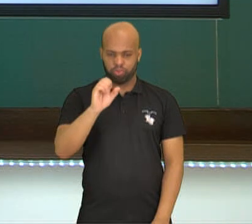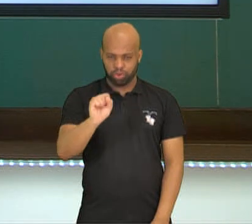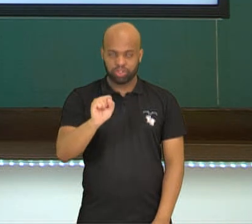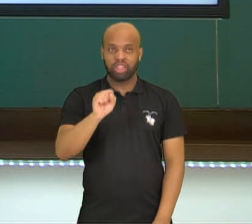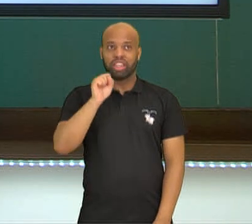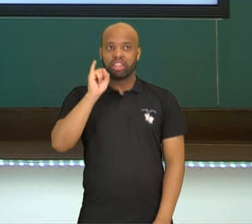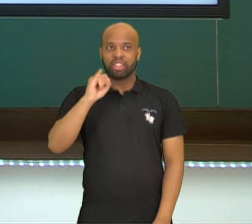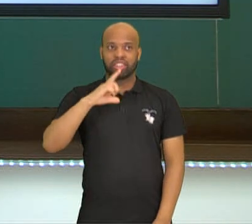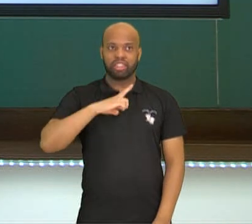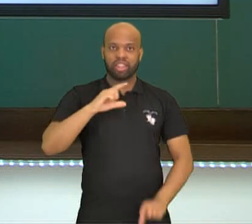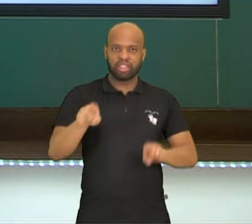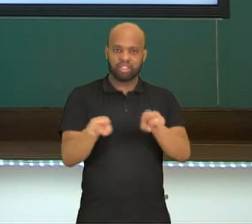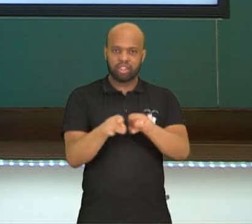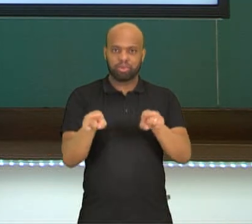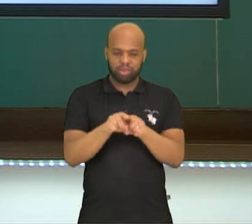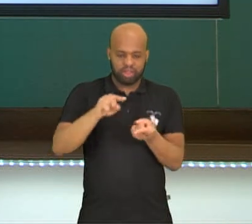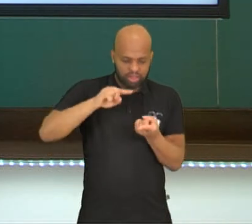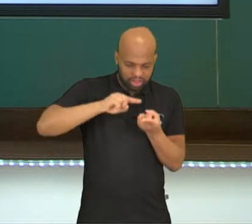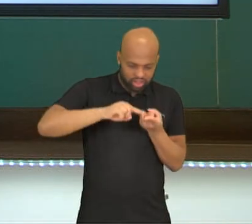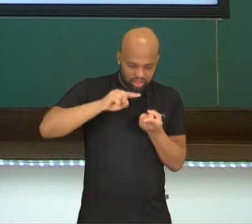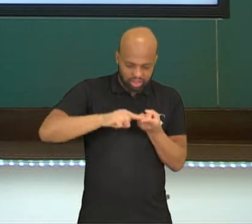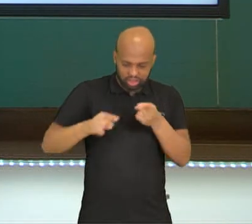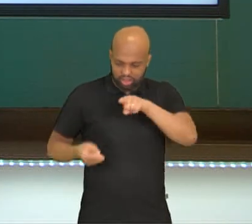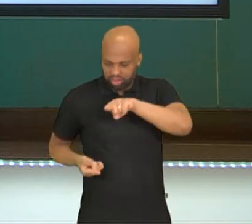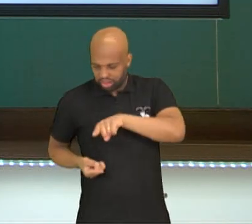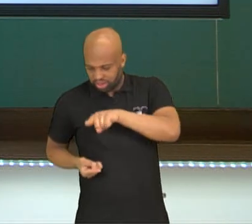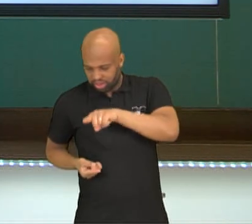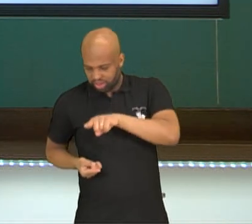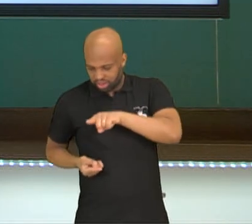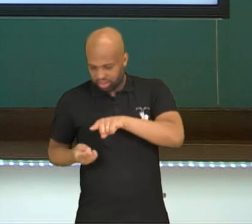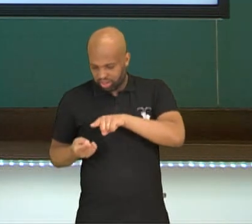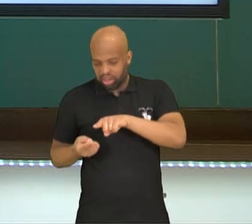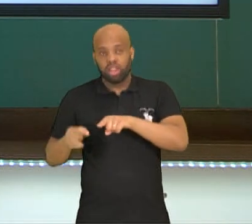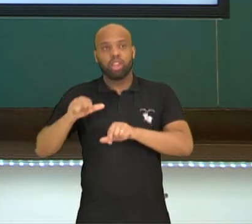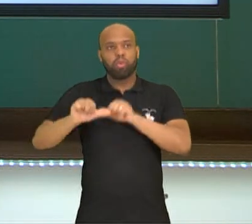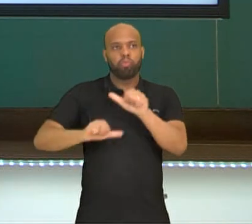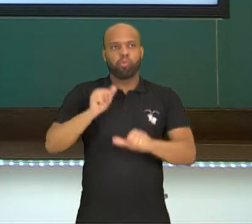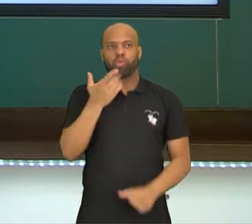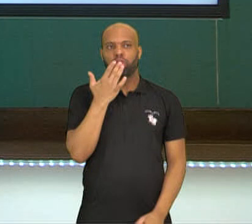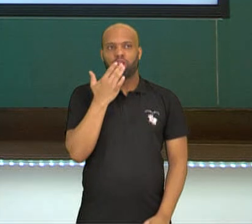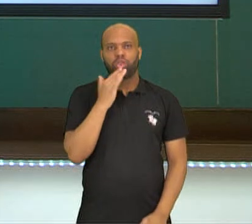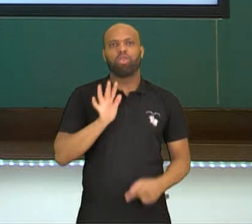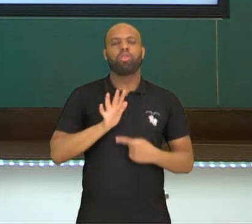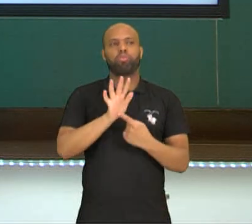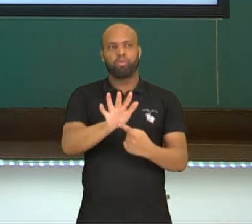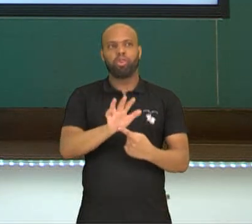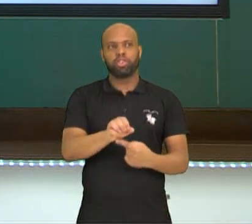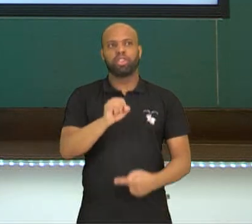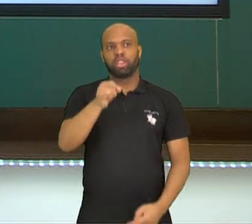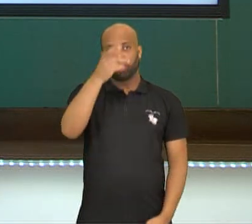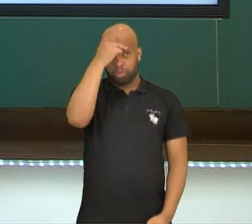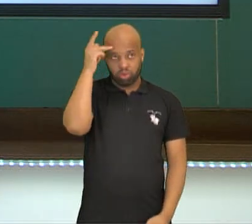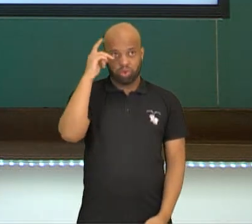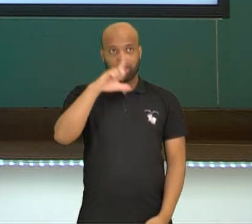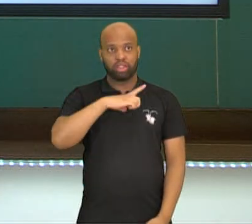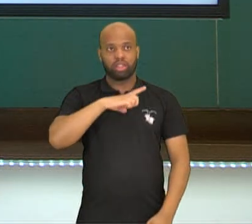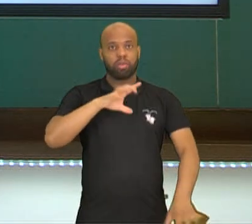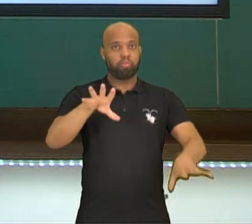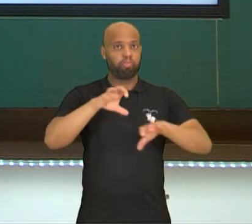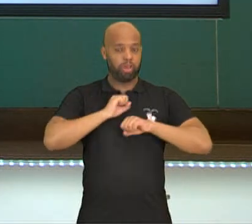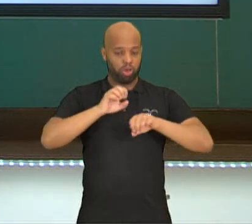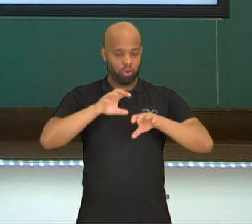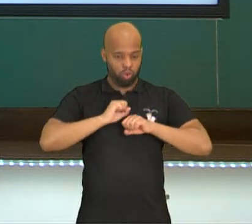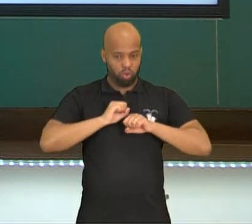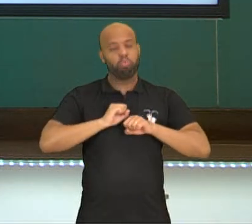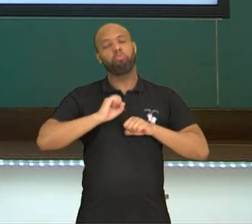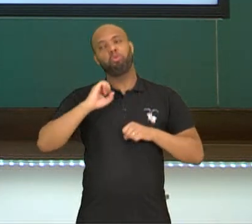o sangue da pessoa, reage mudando de cor, indicando então se a pessoa está com anticorpos,